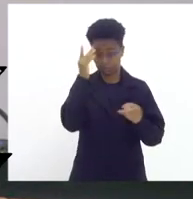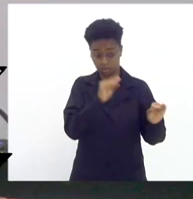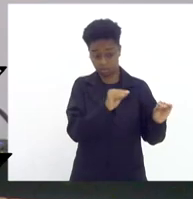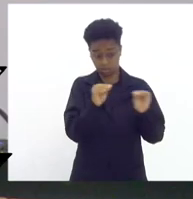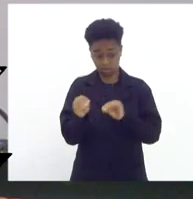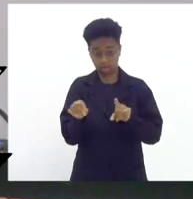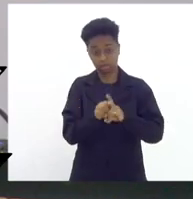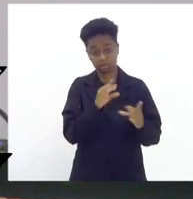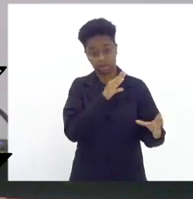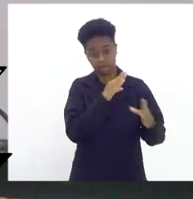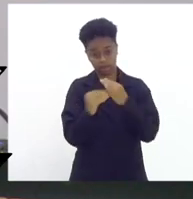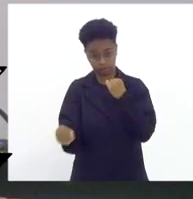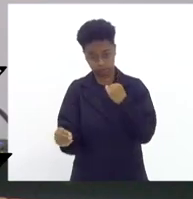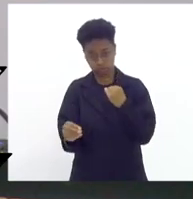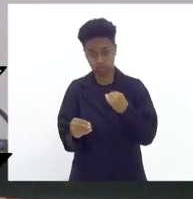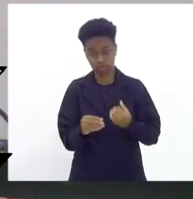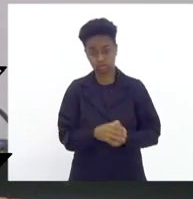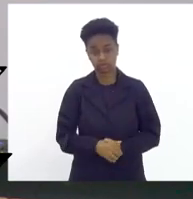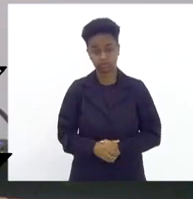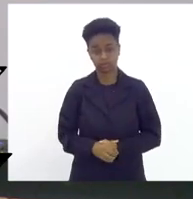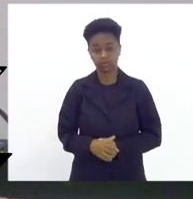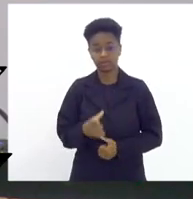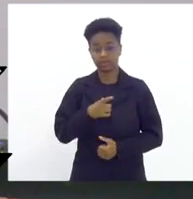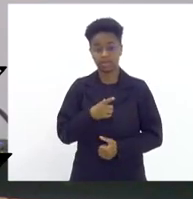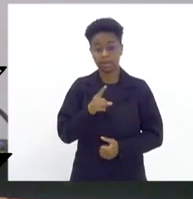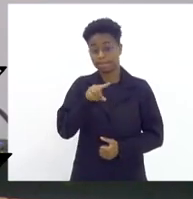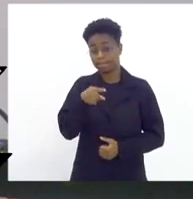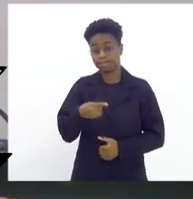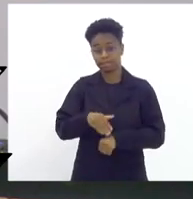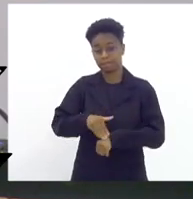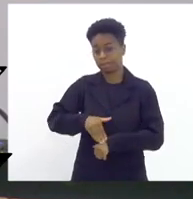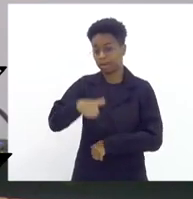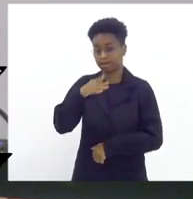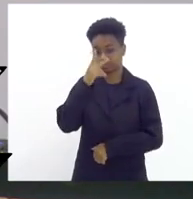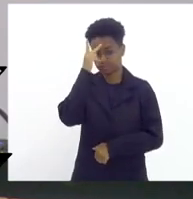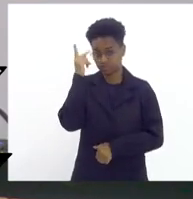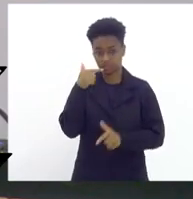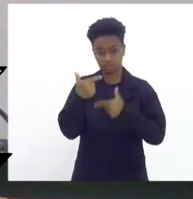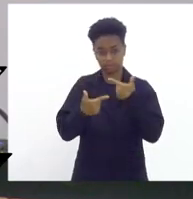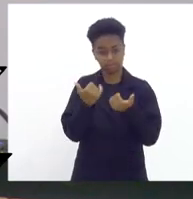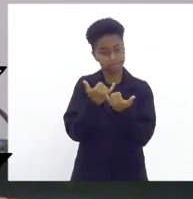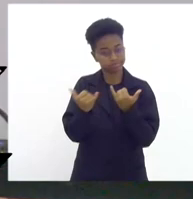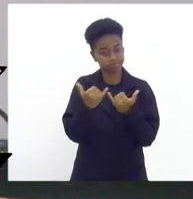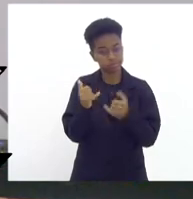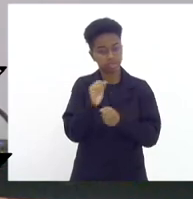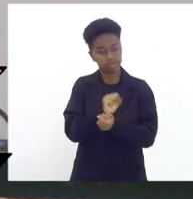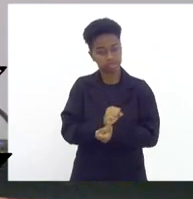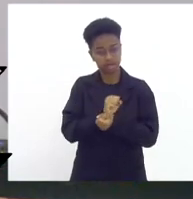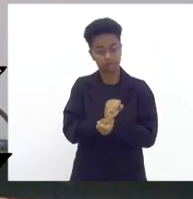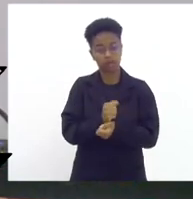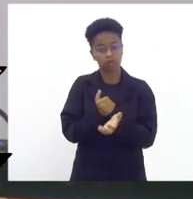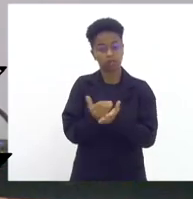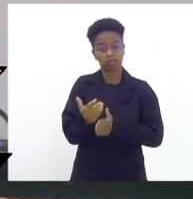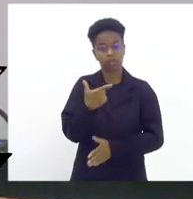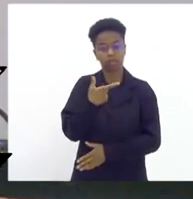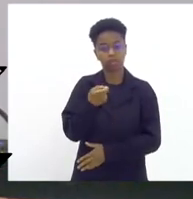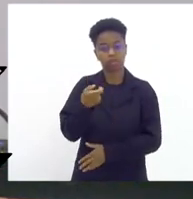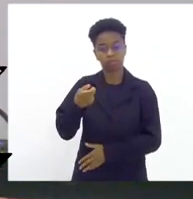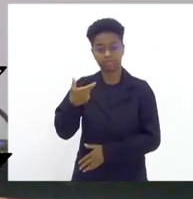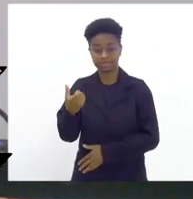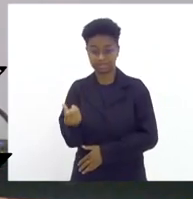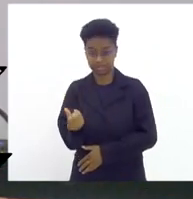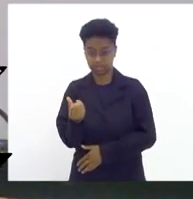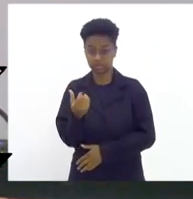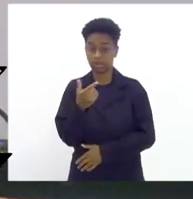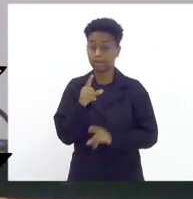e refugiados nós tivemos mais de mil resgatados de trabalho escravo no Brasil desde 2006 só